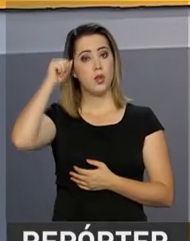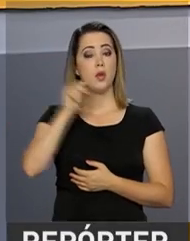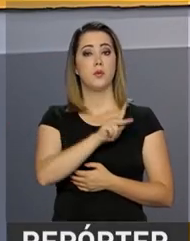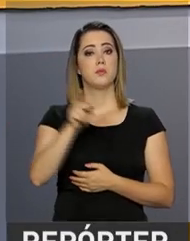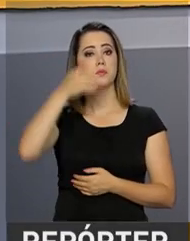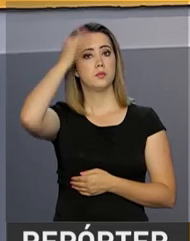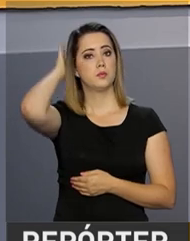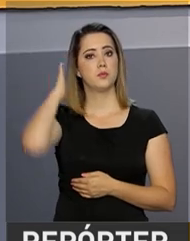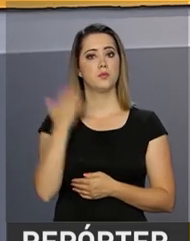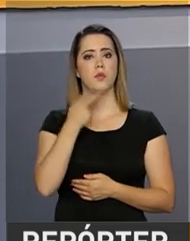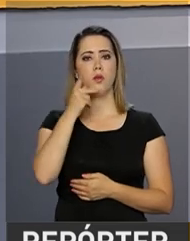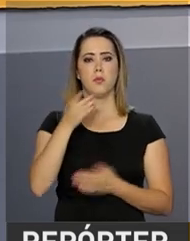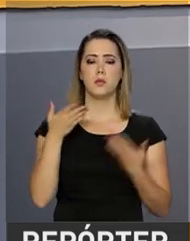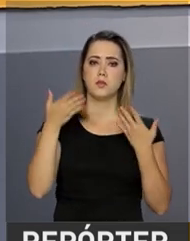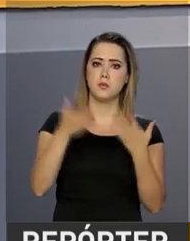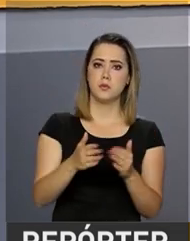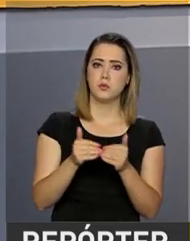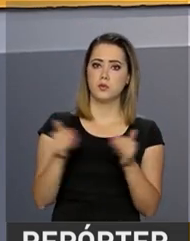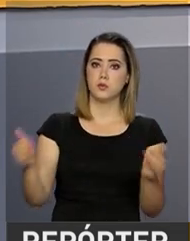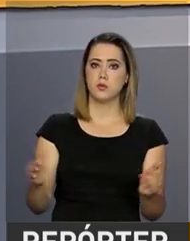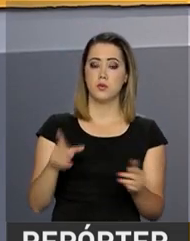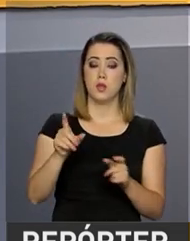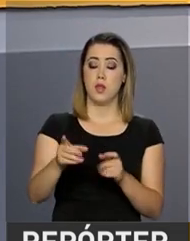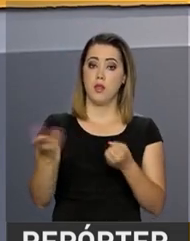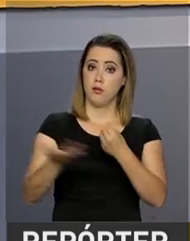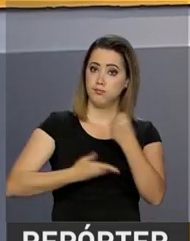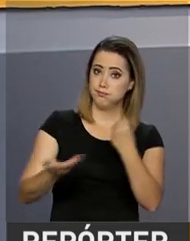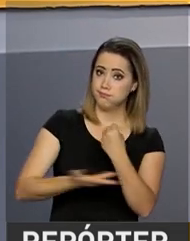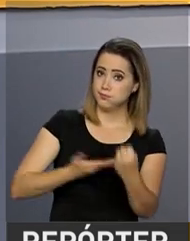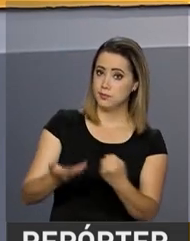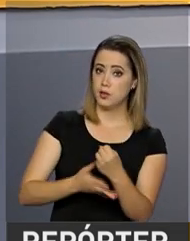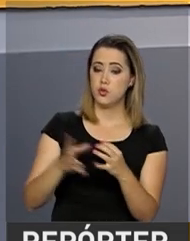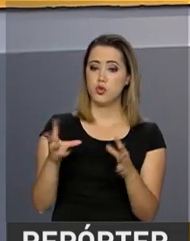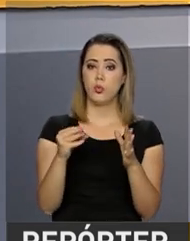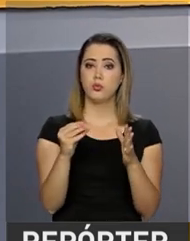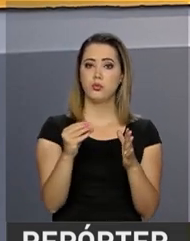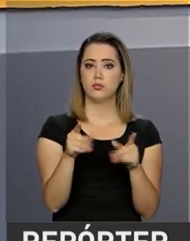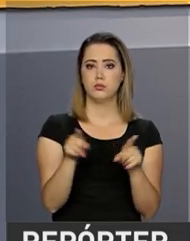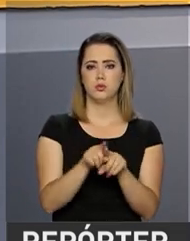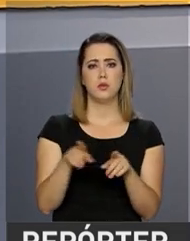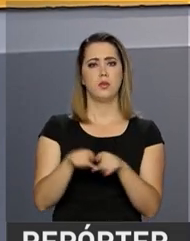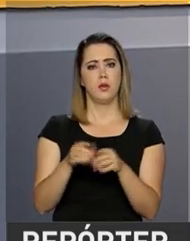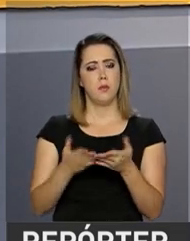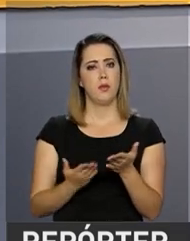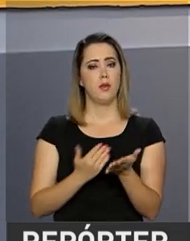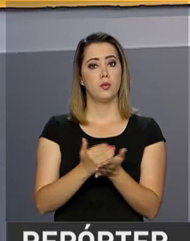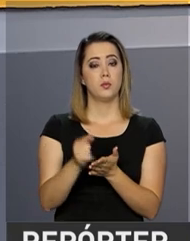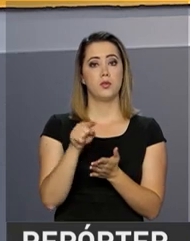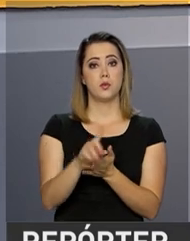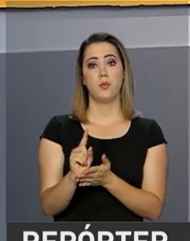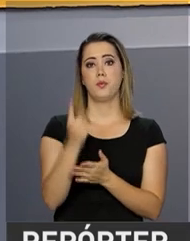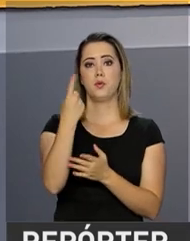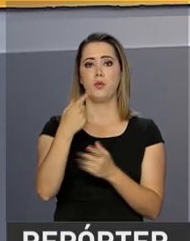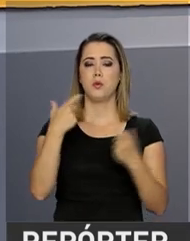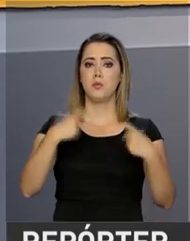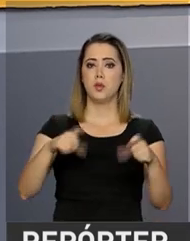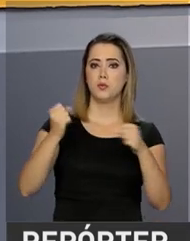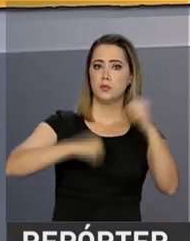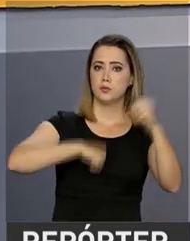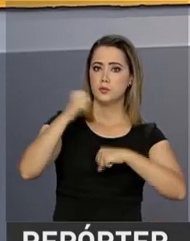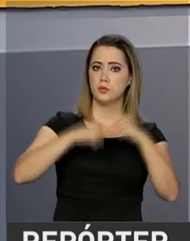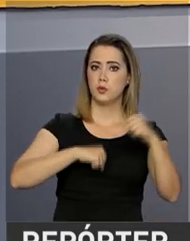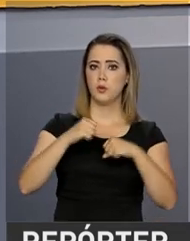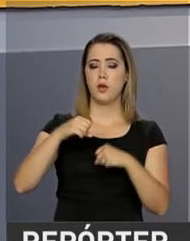o presidente michel temer participou da abertura da colheita de algodão e também inaugurou a primeira usina de etanol de milho